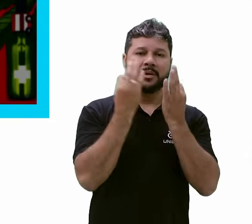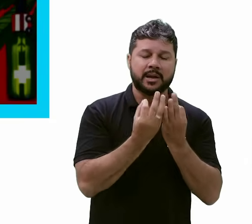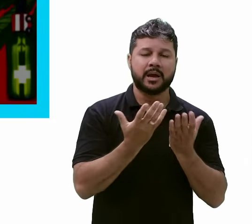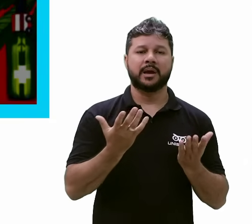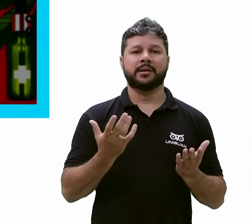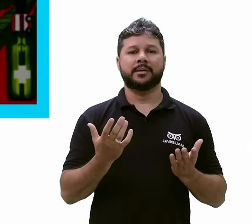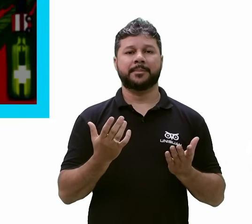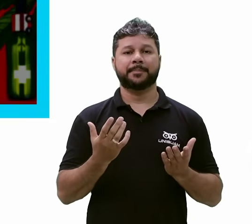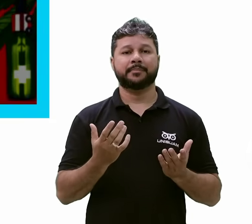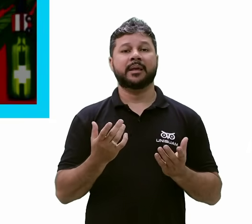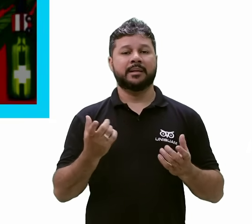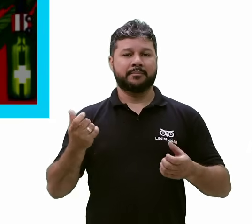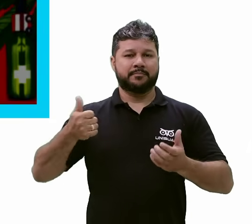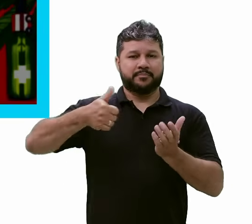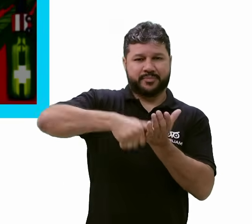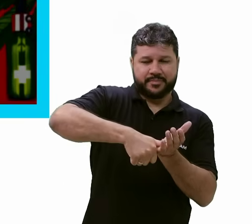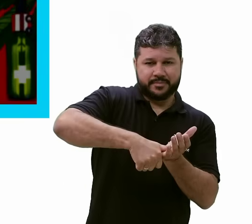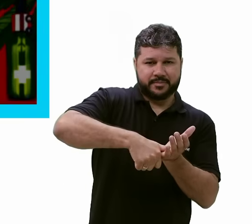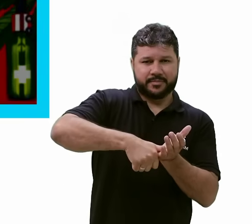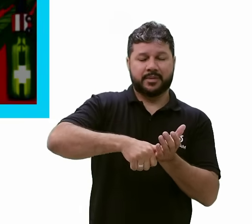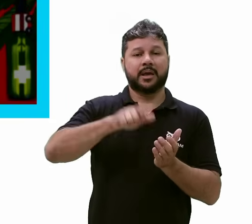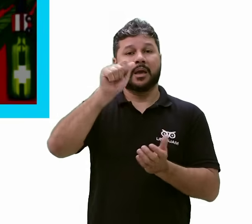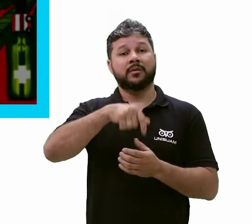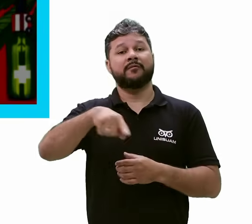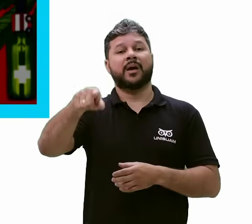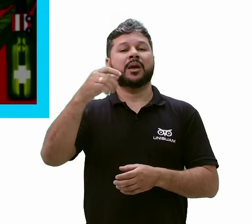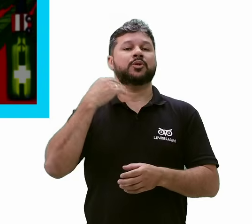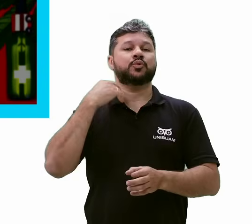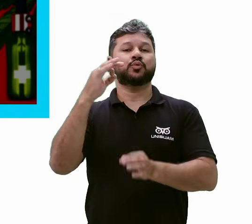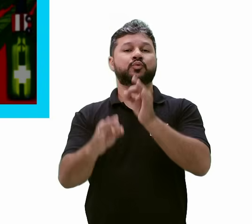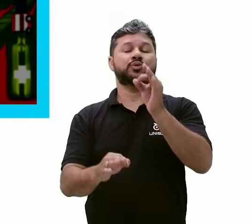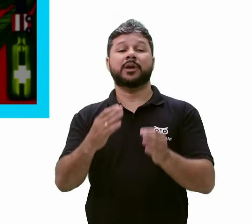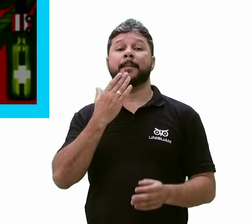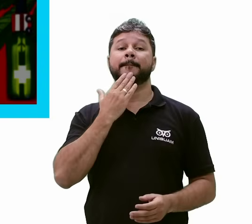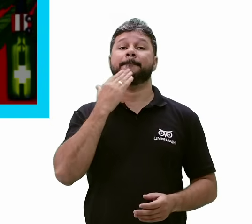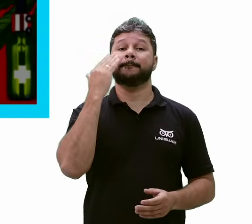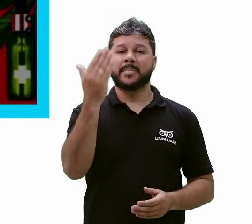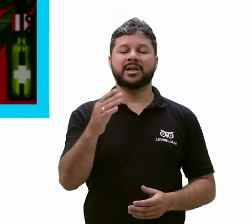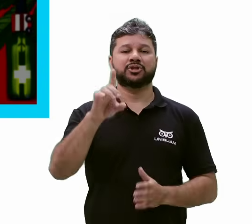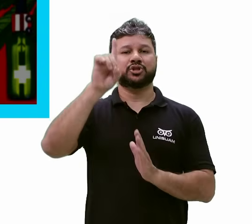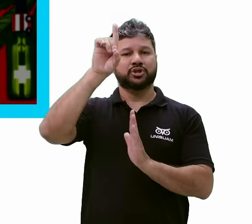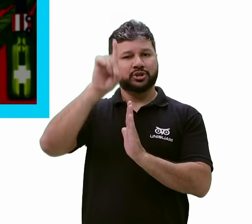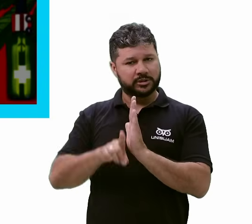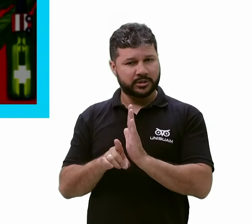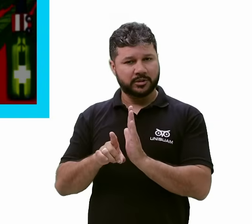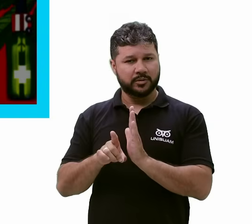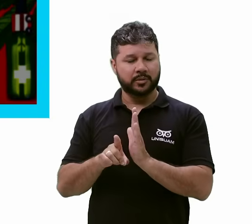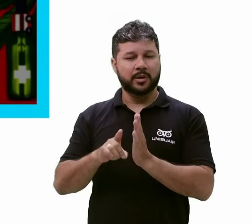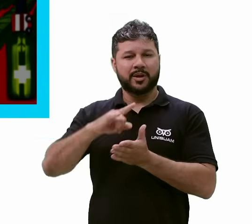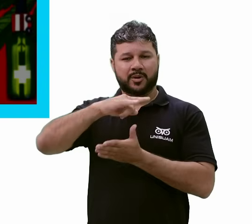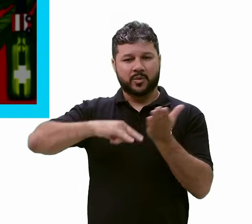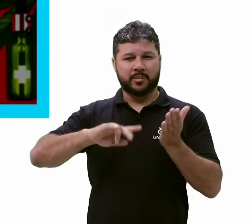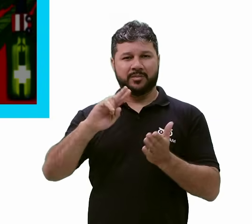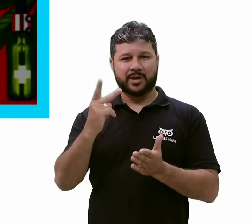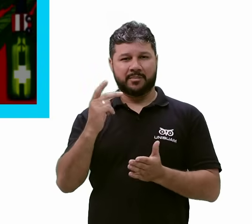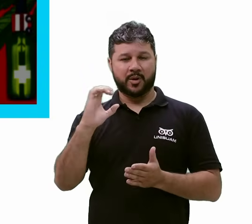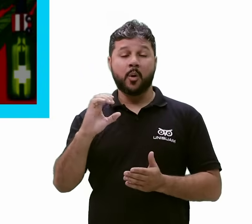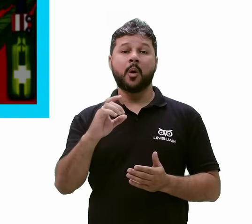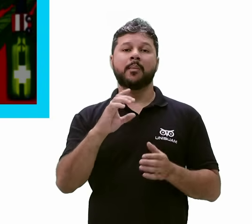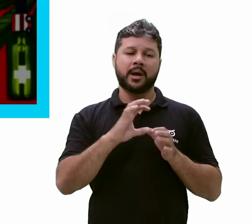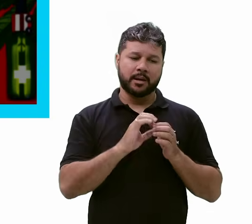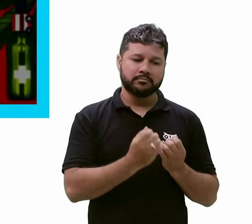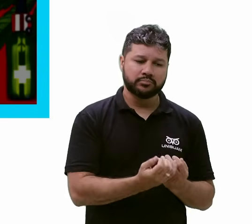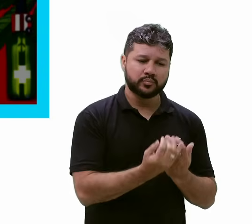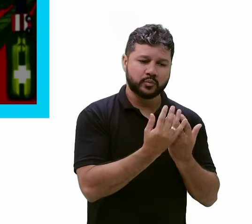pacientes, familiares, que se associam, vão na justiça, pedem o direito